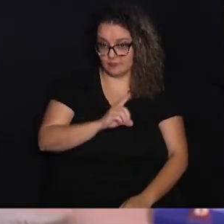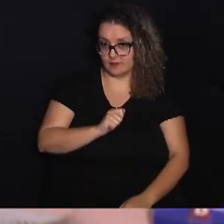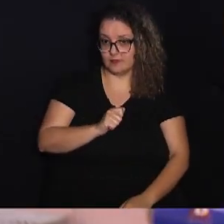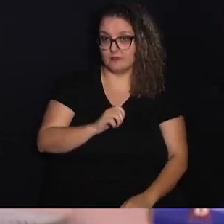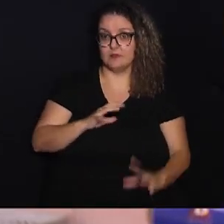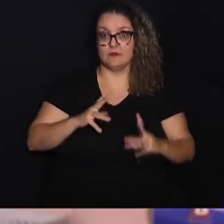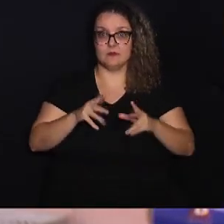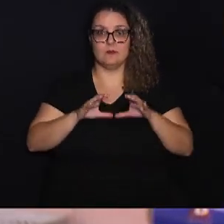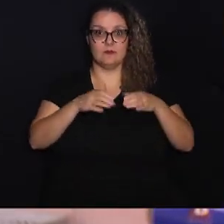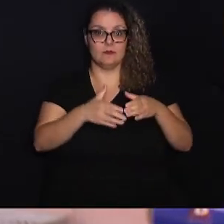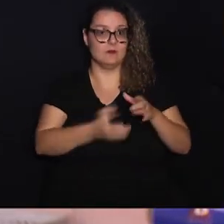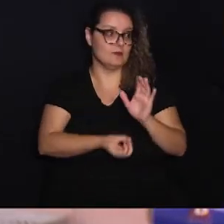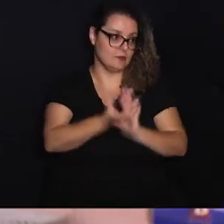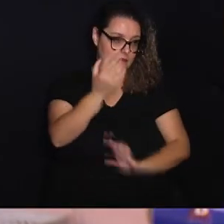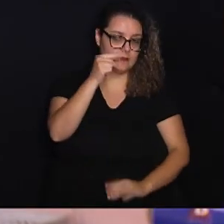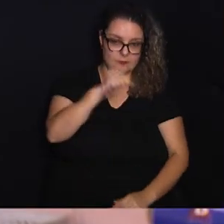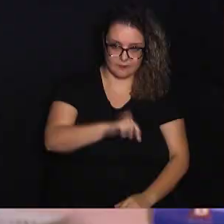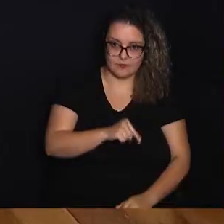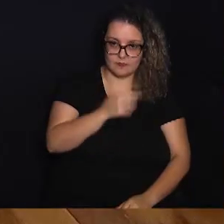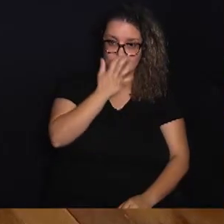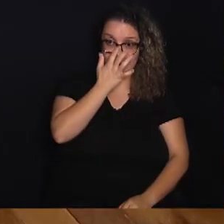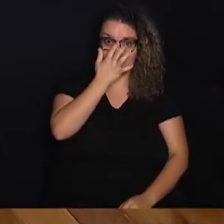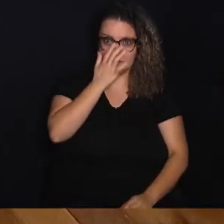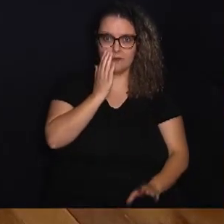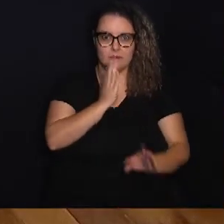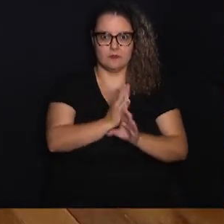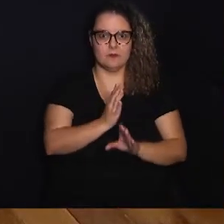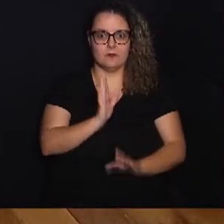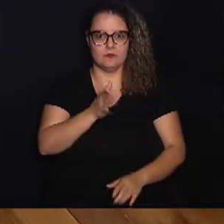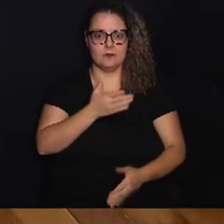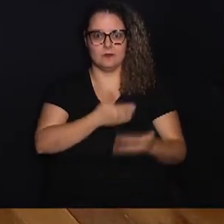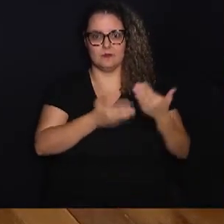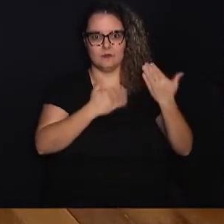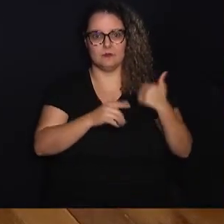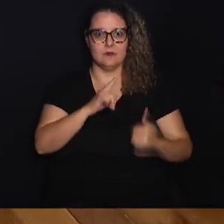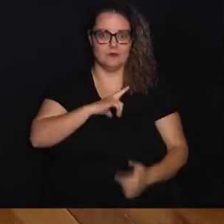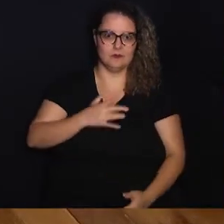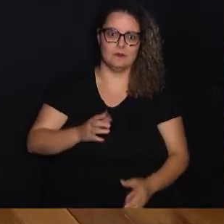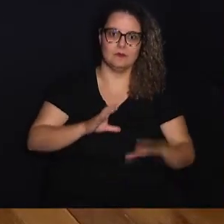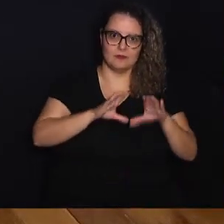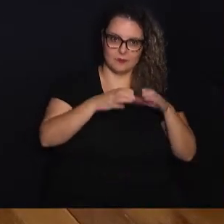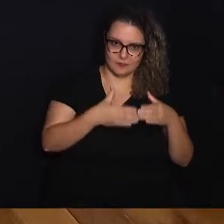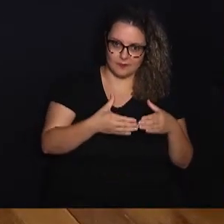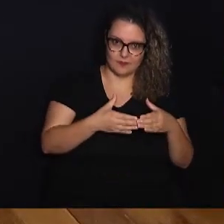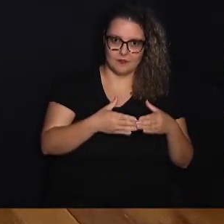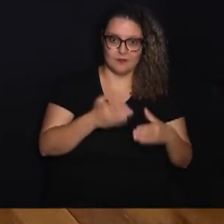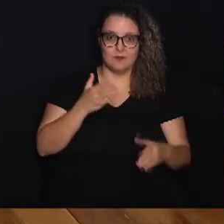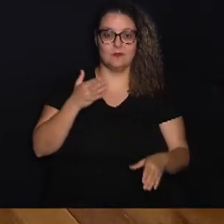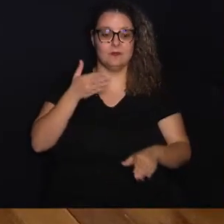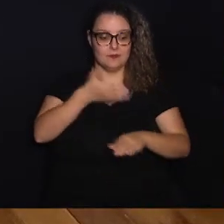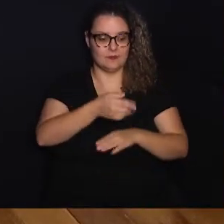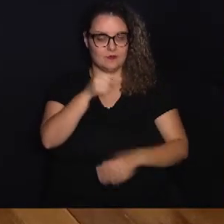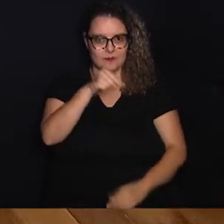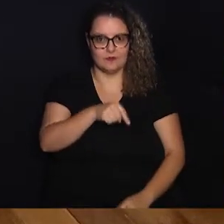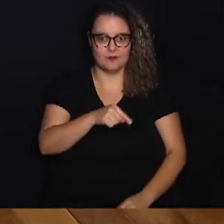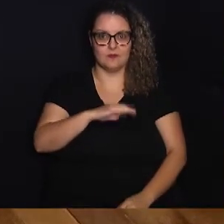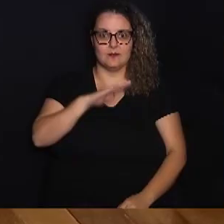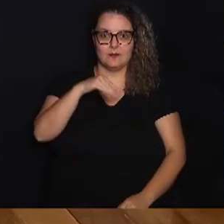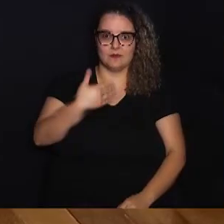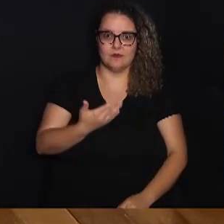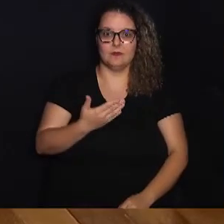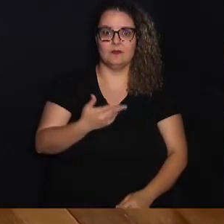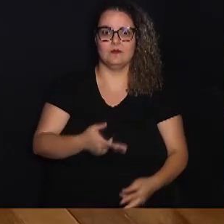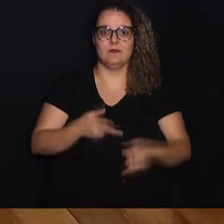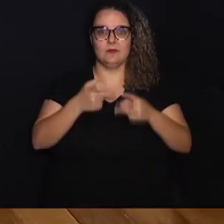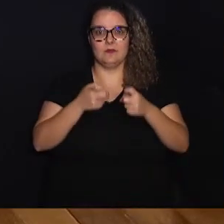nossa turminha nasceu de lá, desse encontro que a gente já tinha, quer dizer, esse grupo foi para lá. E aí quando a gente se deparou